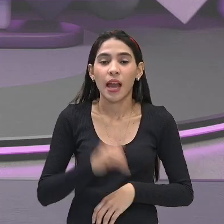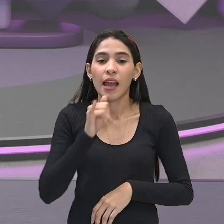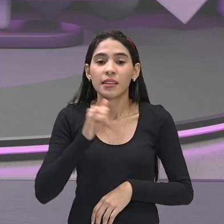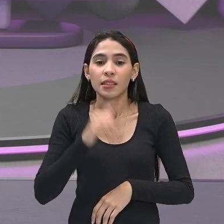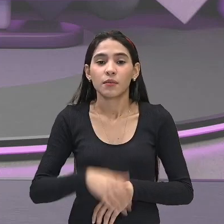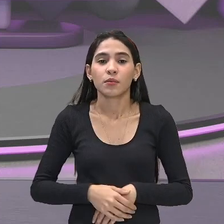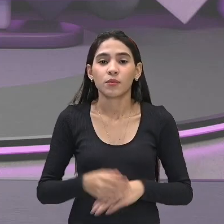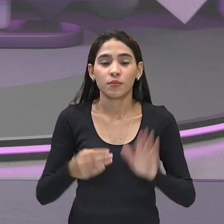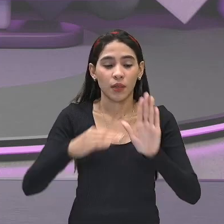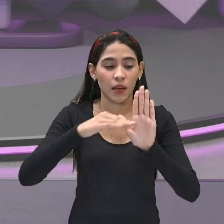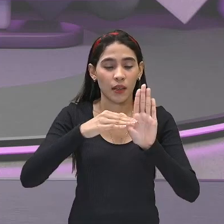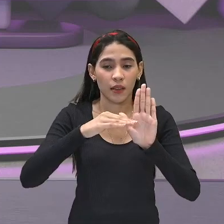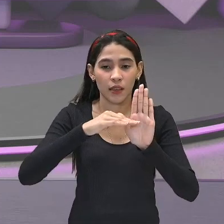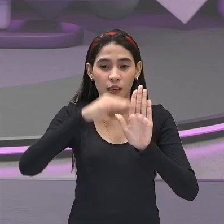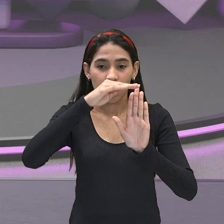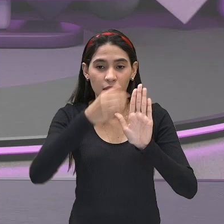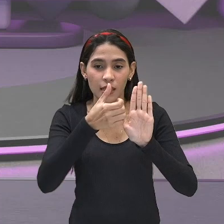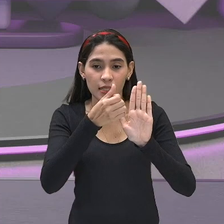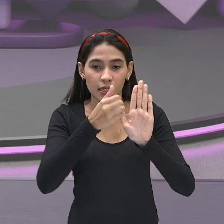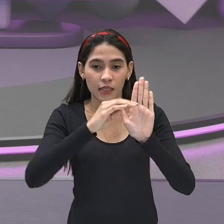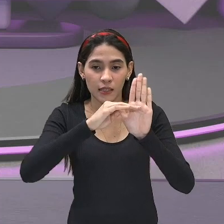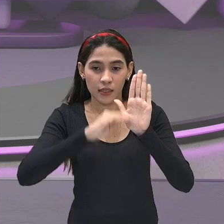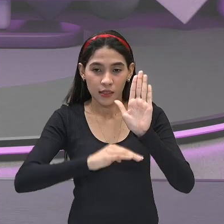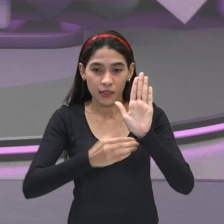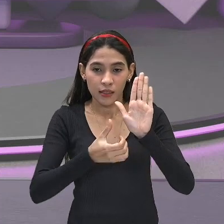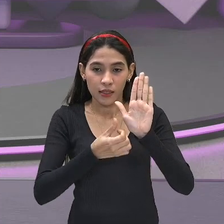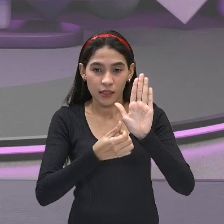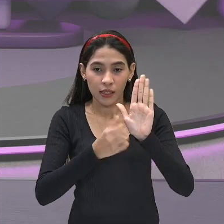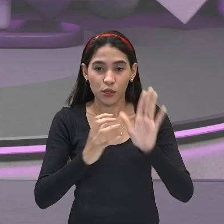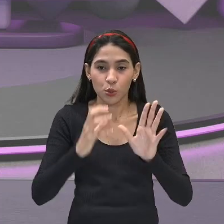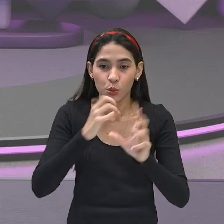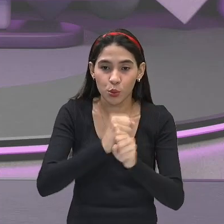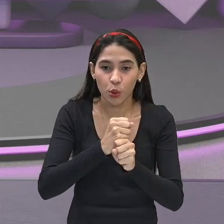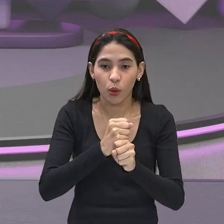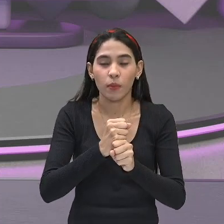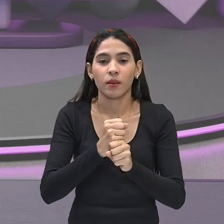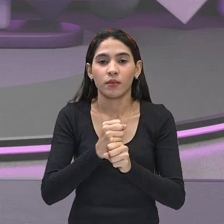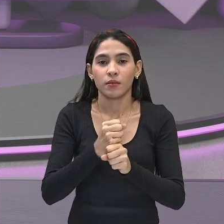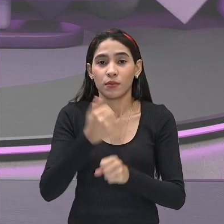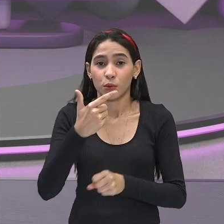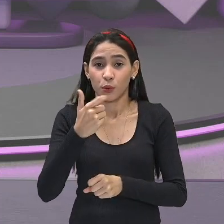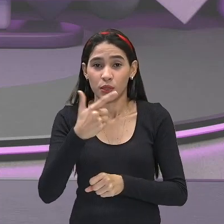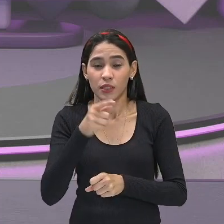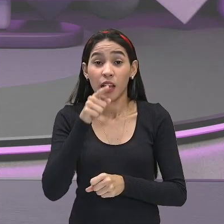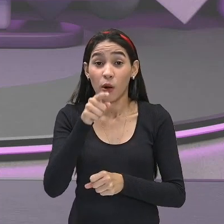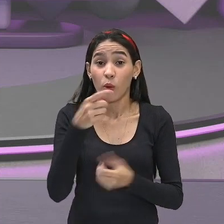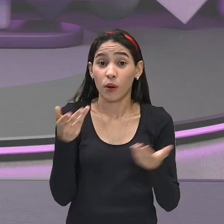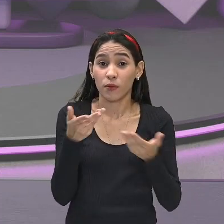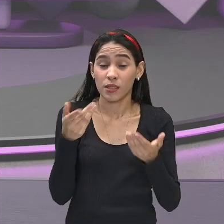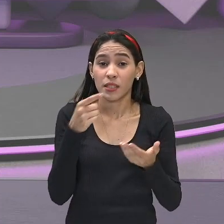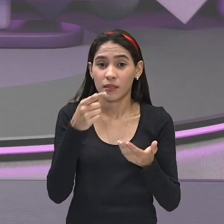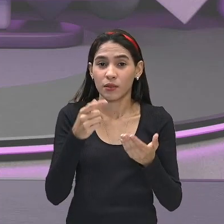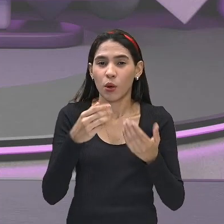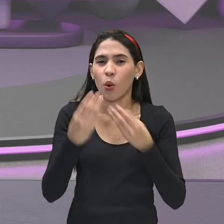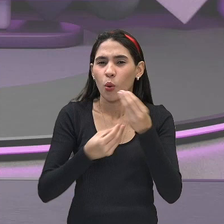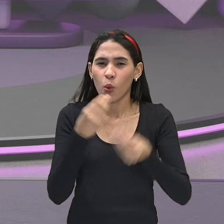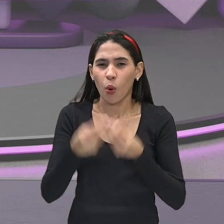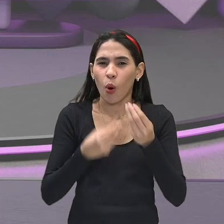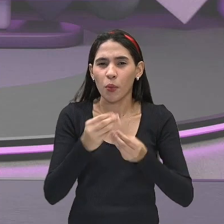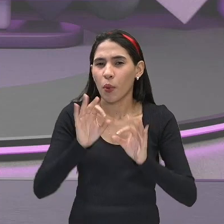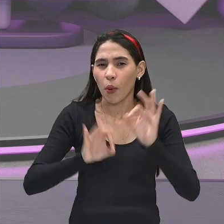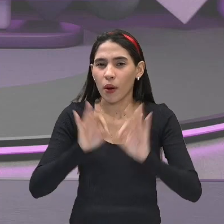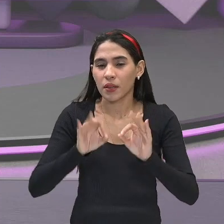temos 6 e 6, que vai dar 12. Agora, observa como que essa sequência ela se comporta. Vamos ver a próxima